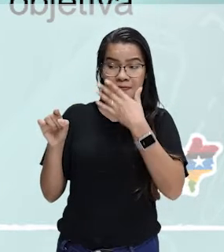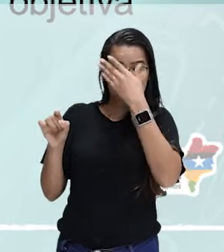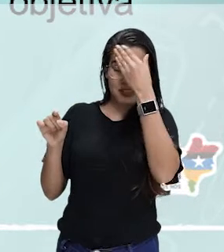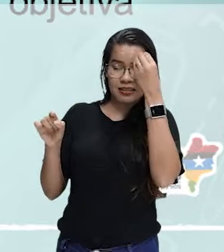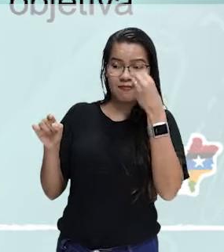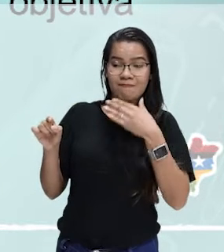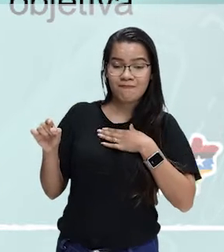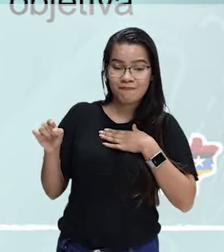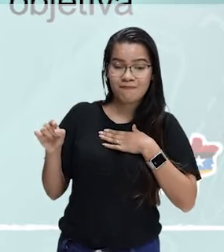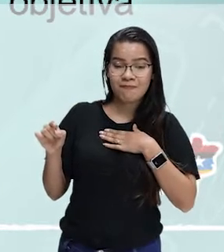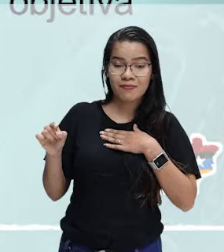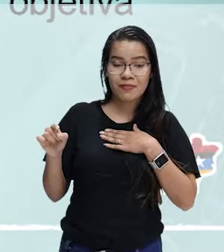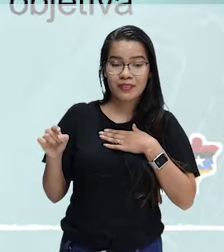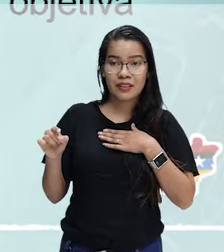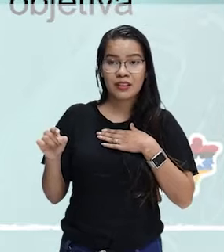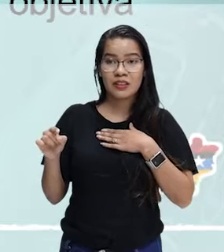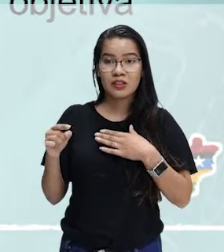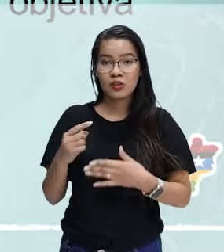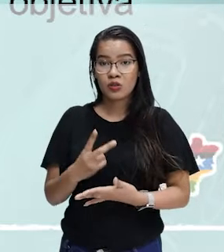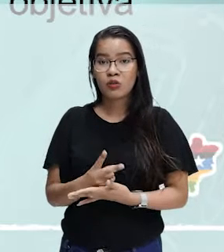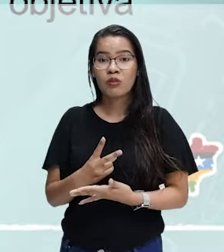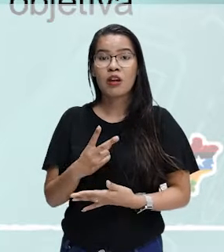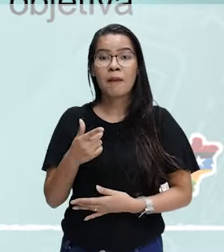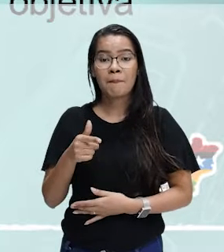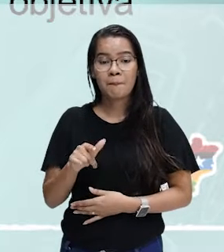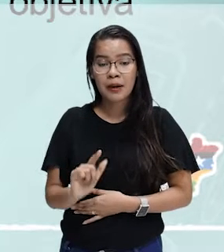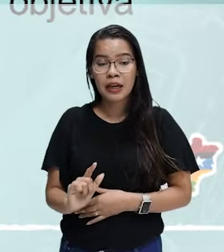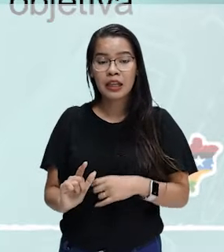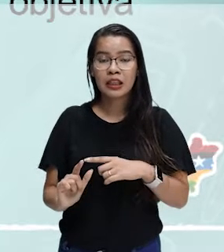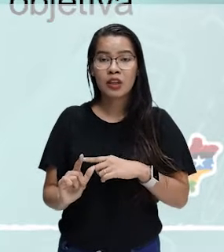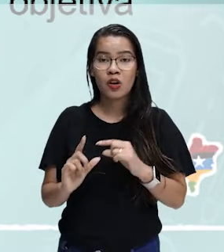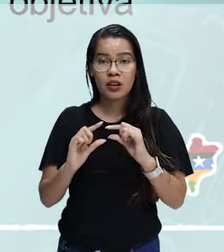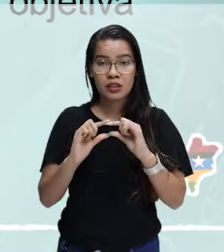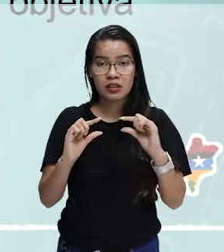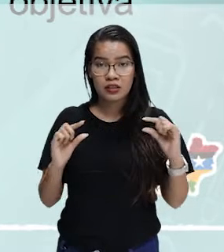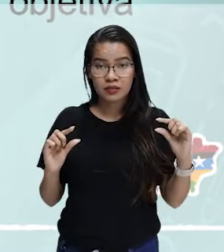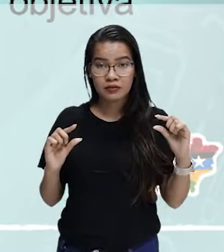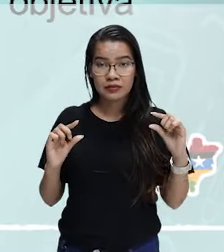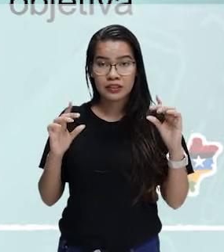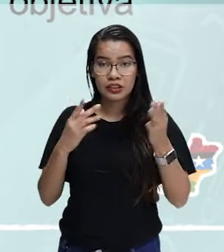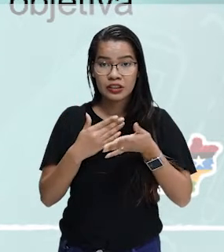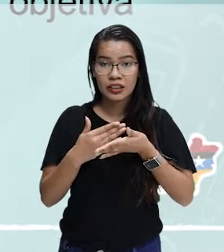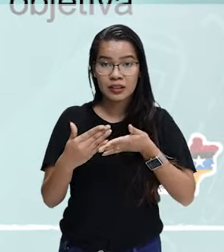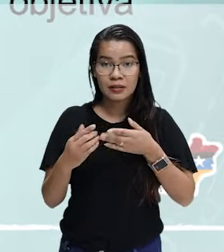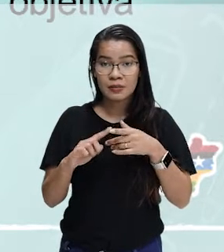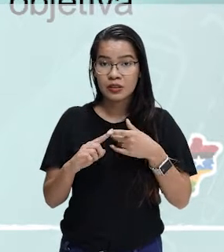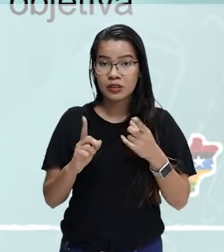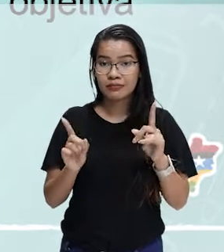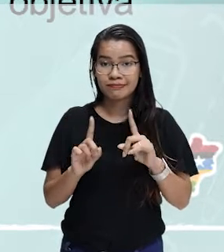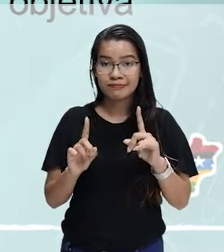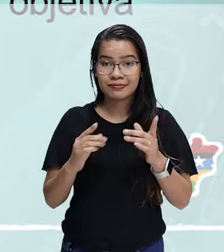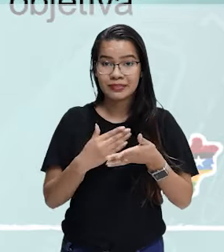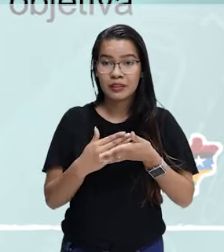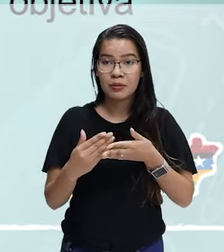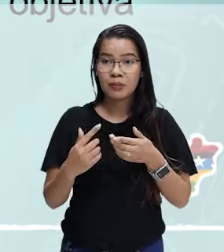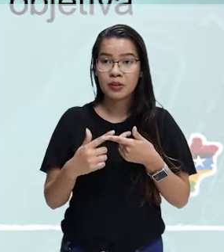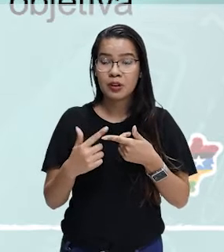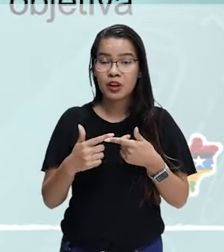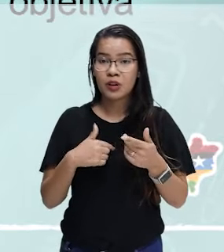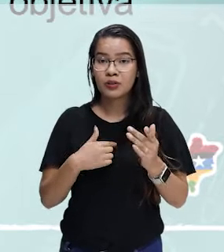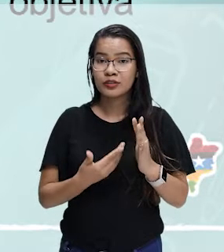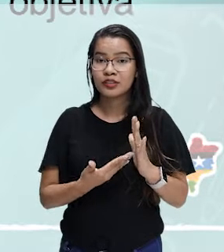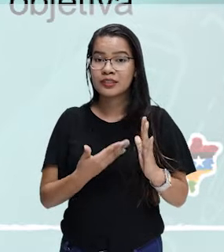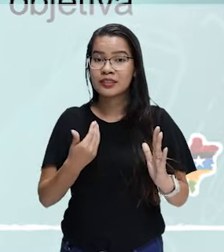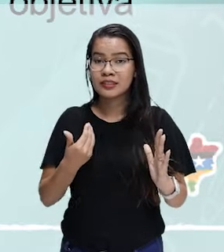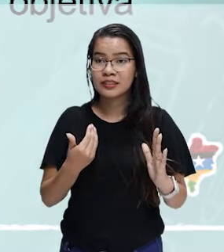esquecesse. De novo aí, tem orações destacadas, mas eu não destaquei. Por que eu não destaquei? Eu tirei o destaque dessa